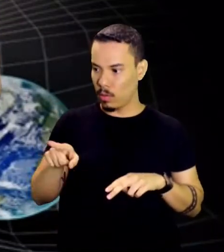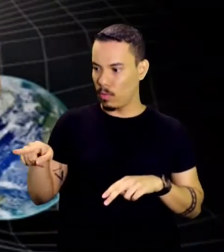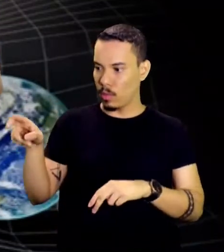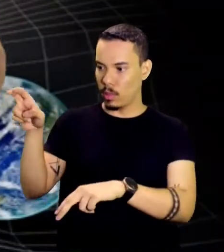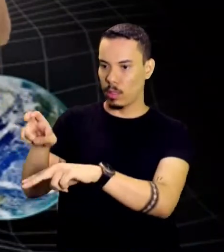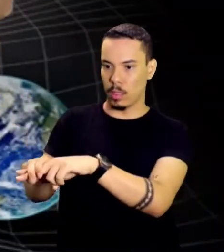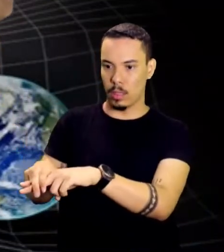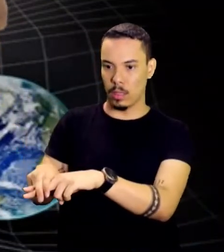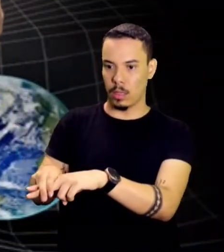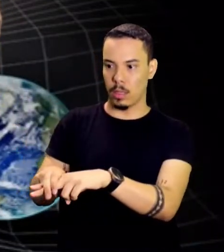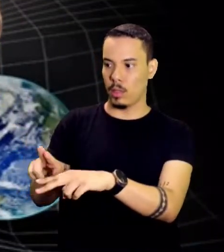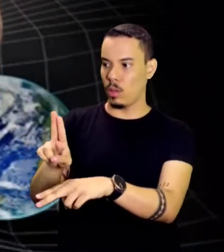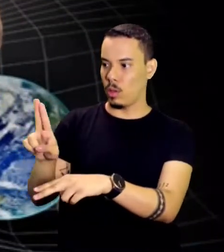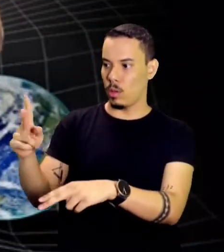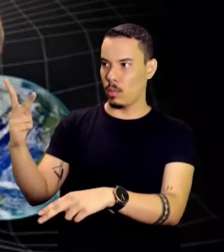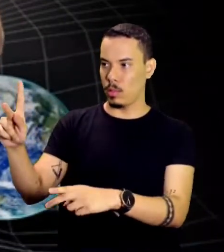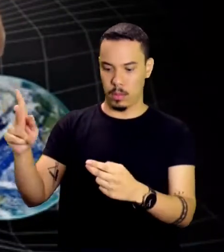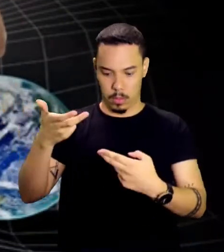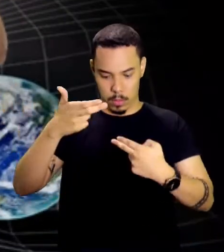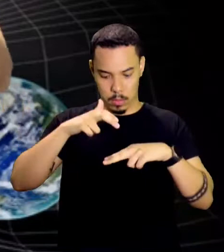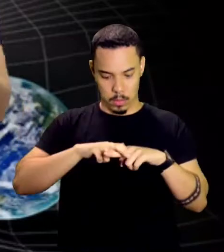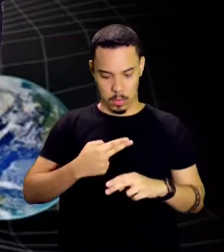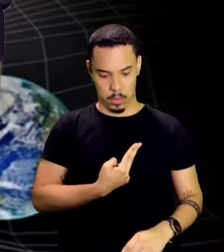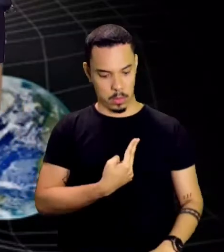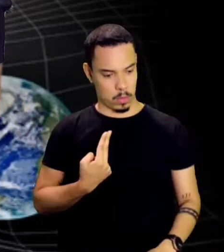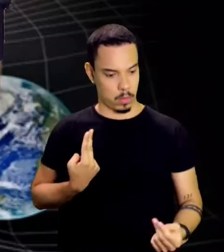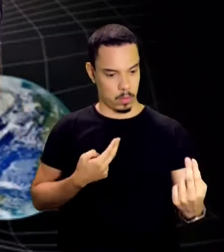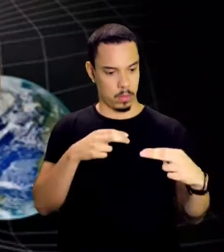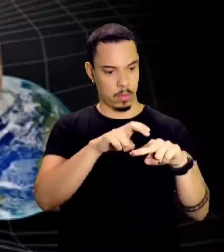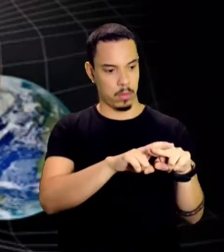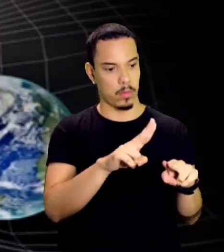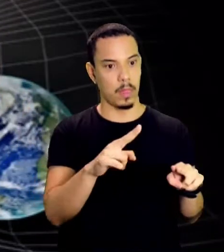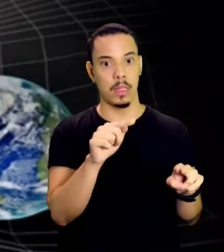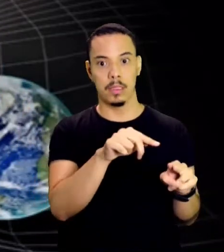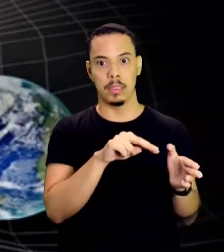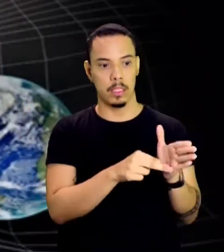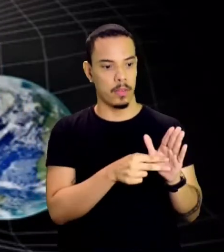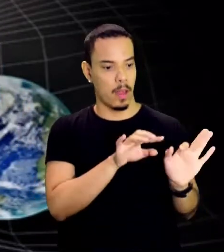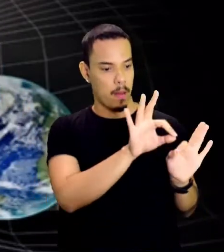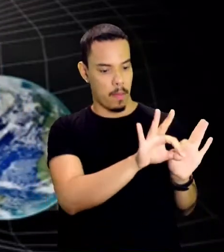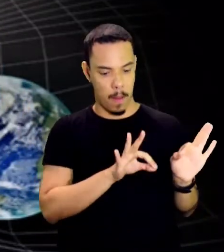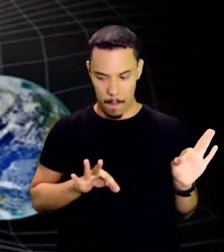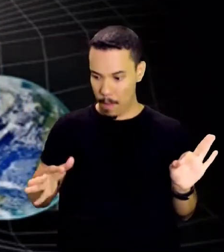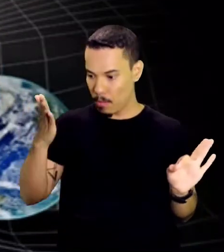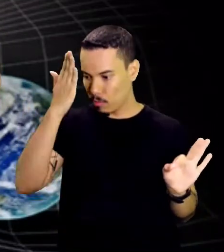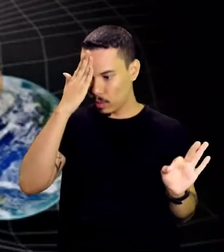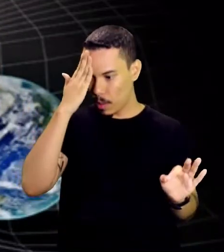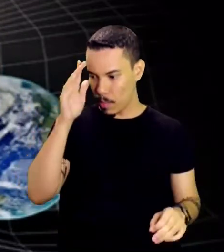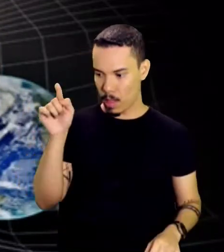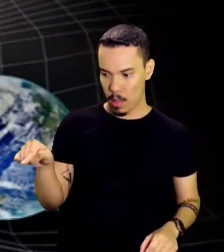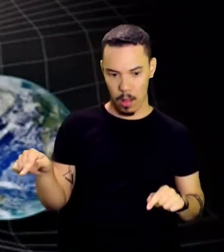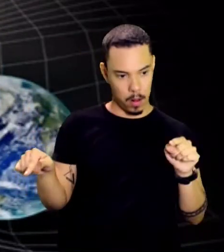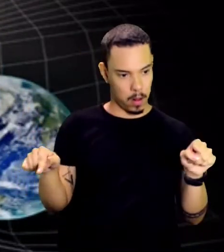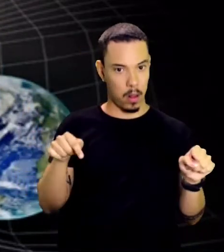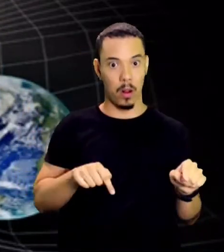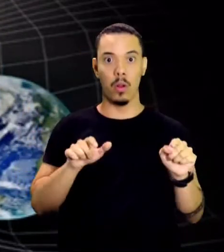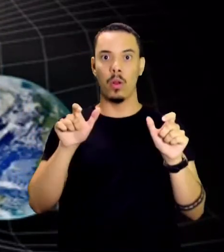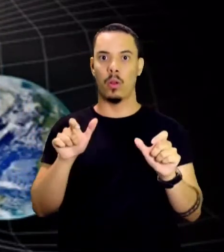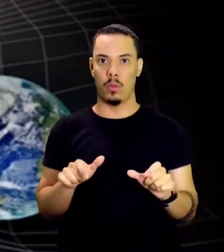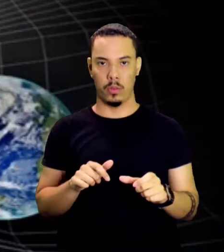dentro daquela sala então se você tem um desenho para fazer de referência né esse desenho foi feito a partir da porta da sala de aula